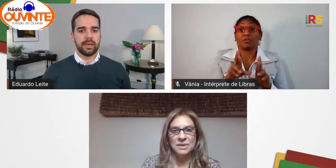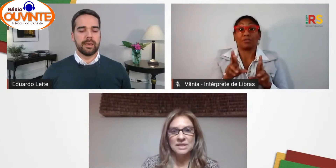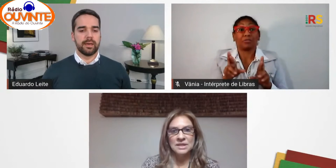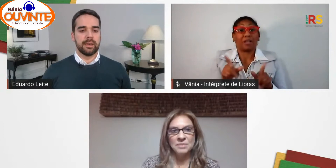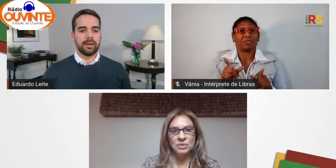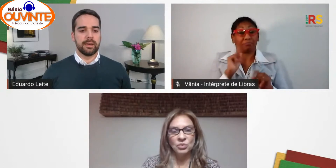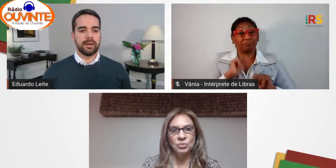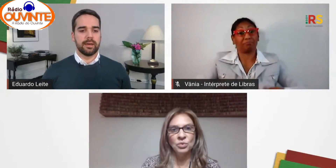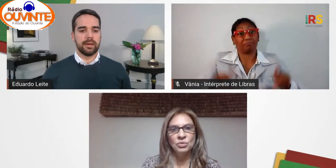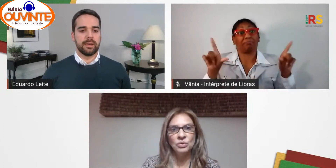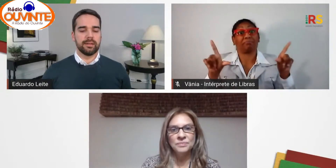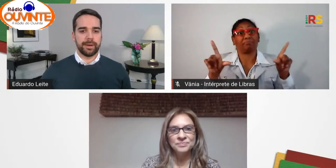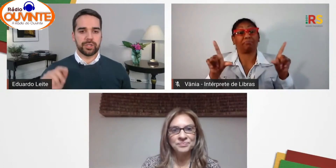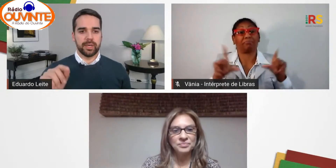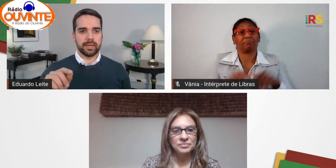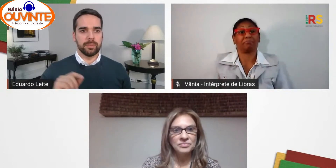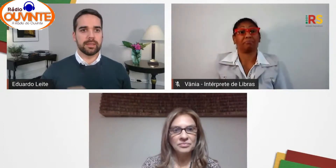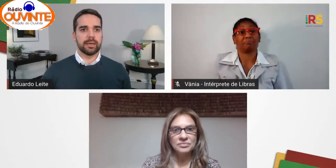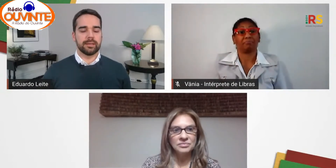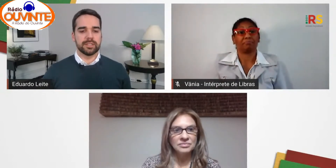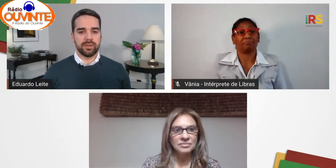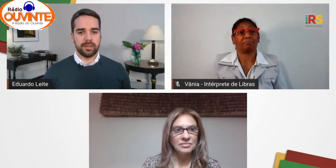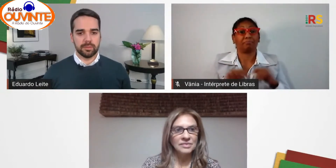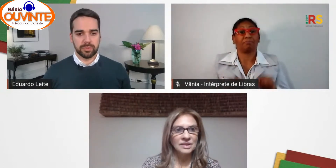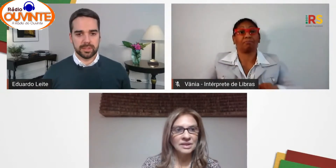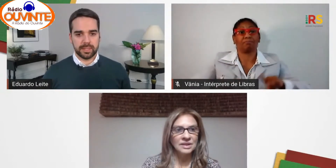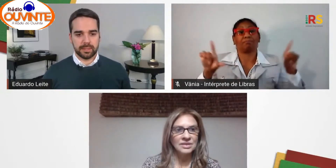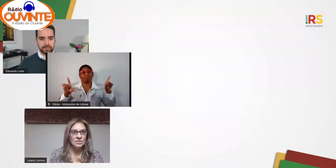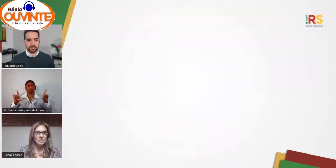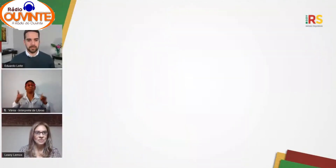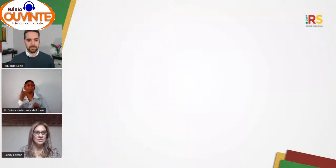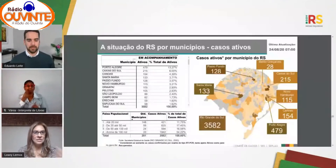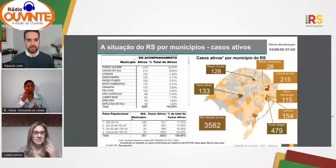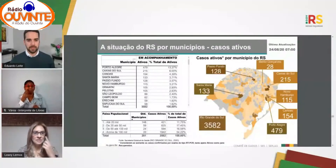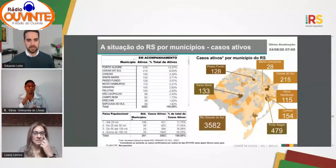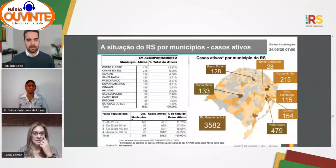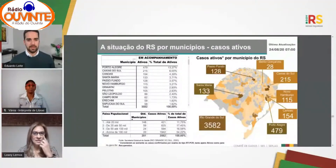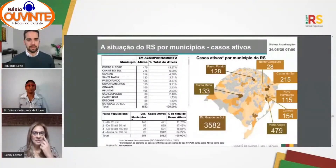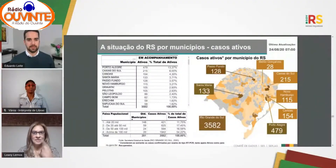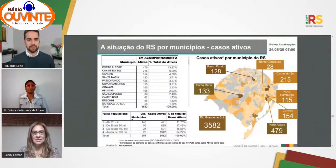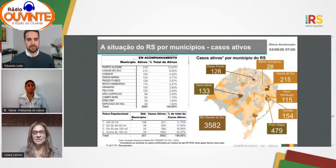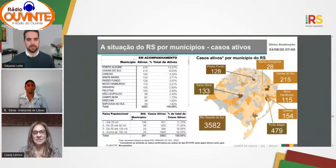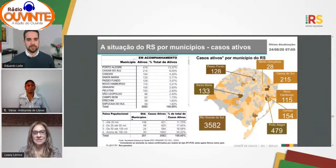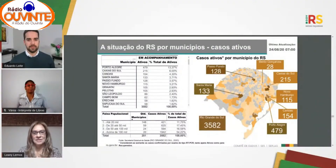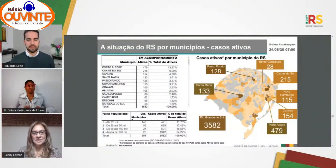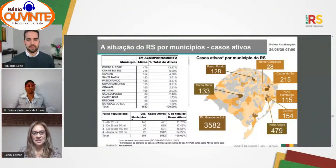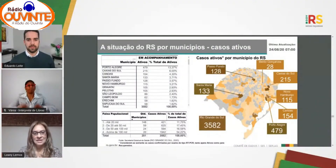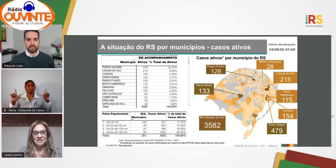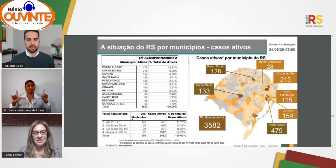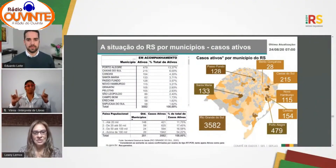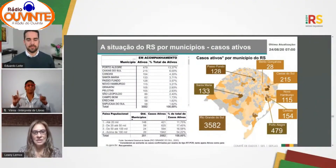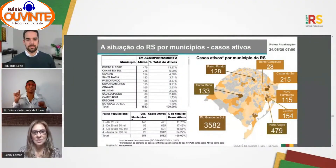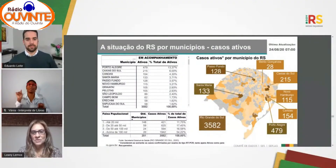Dani, tem. Compartilhar aqui uma tela, ele já vai autorizar mundo. aqui, porque eu... Isso.